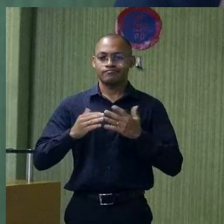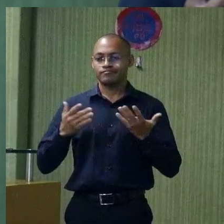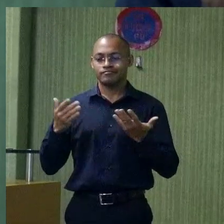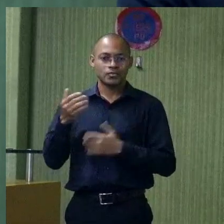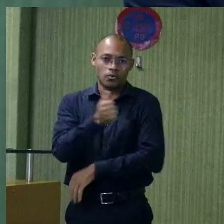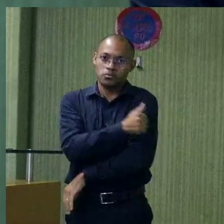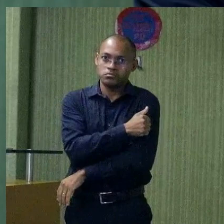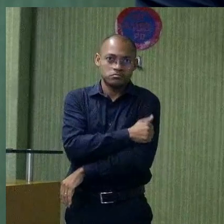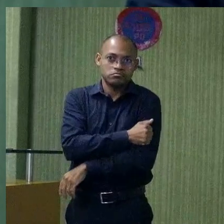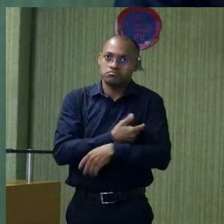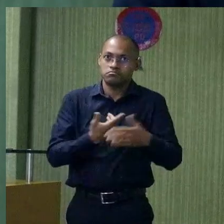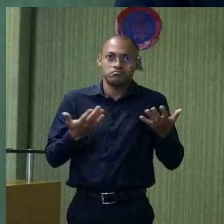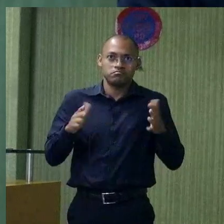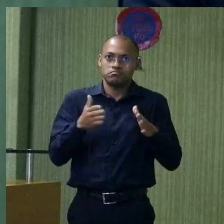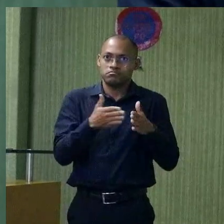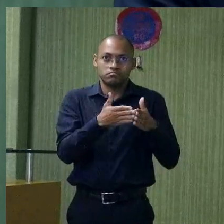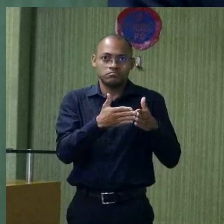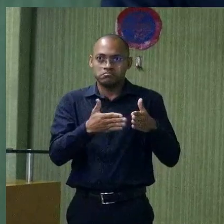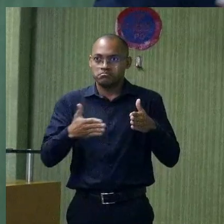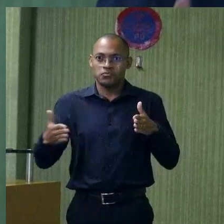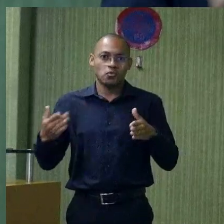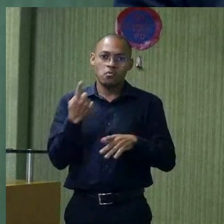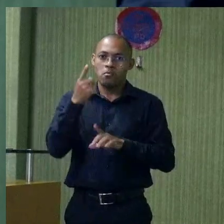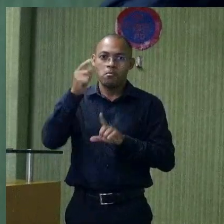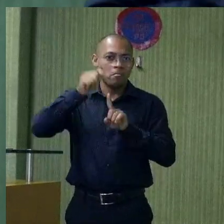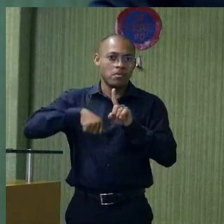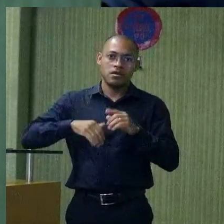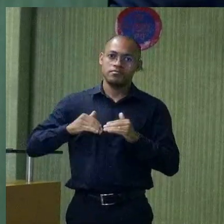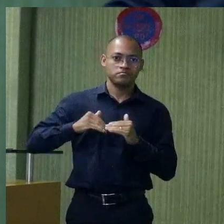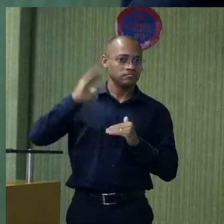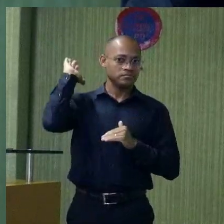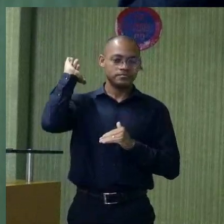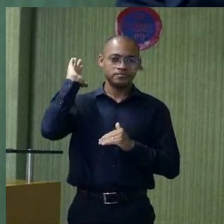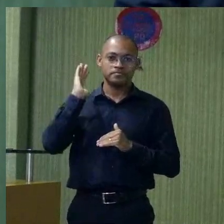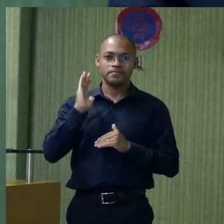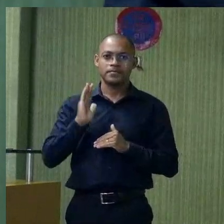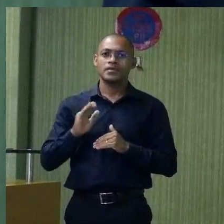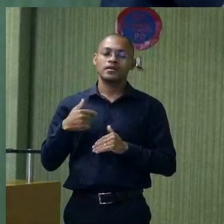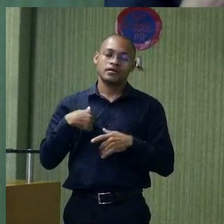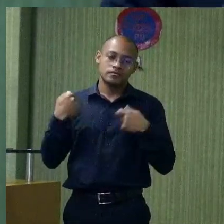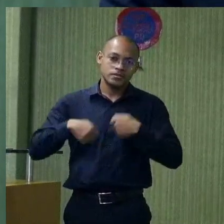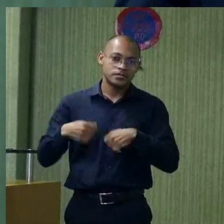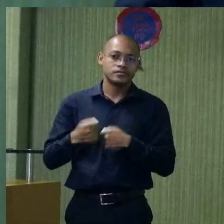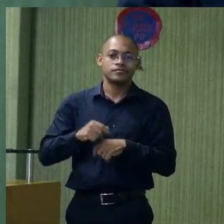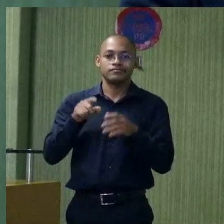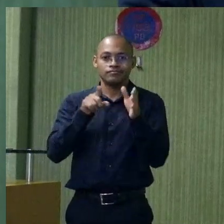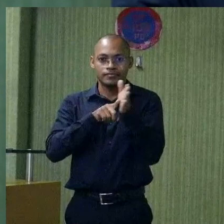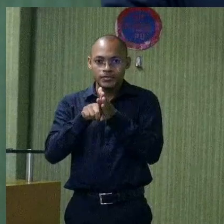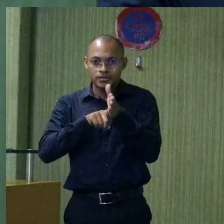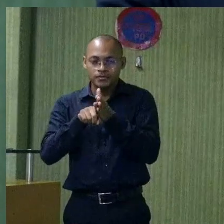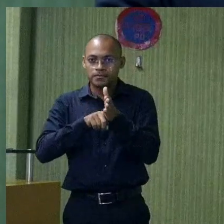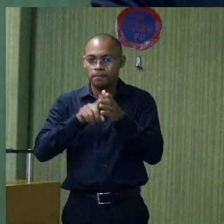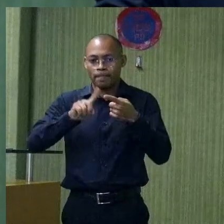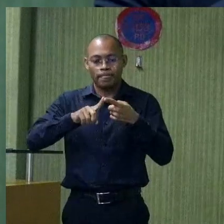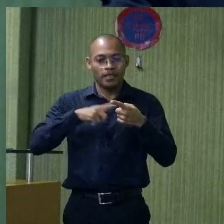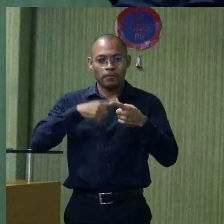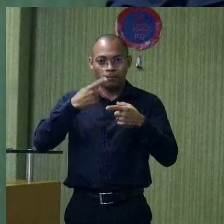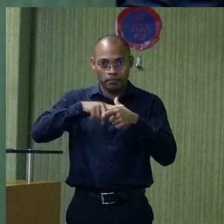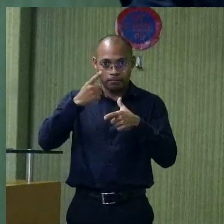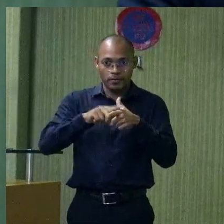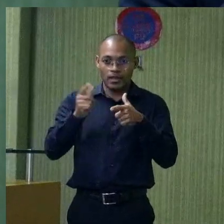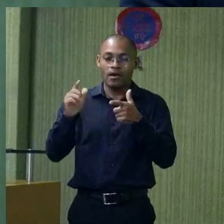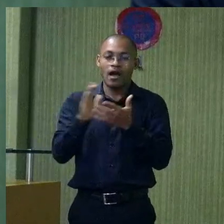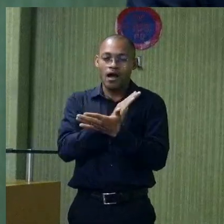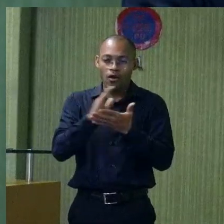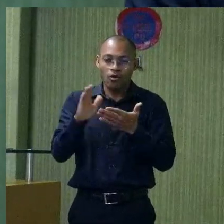aula eh por bem mais de um mês nós tivemos vários recortes nós tivemos a situação dos deslizamentos em